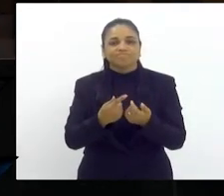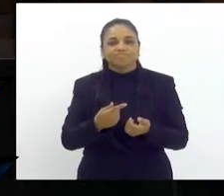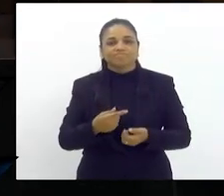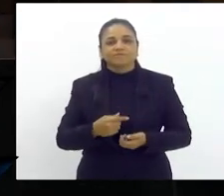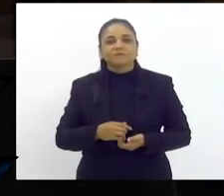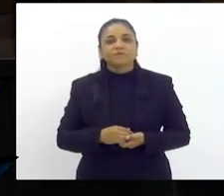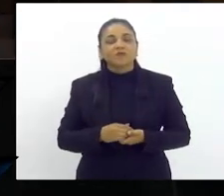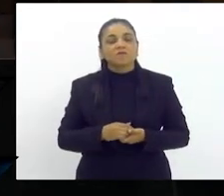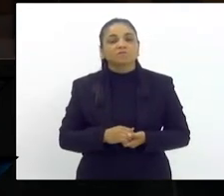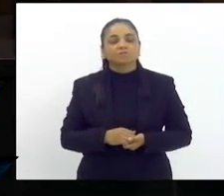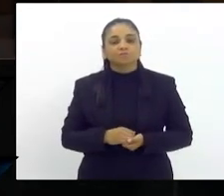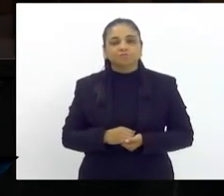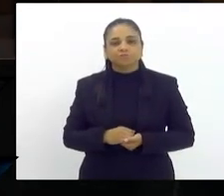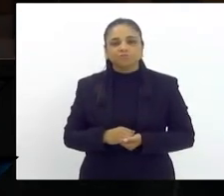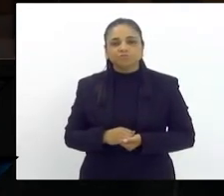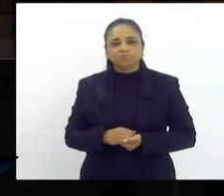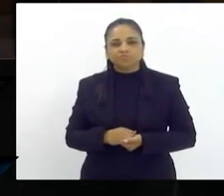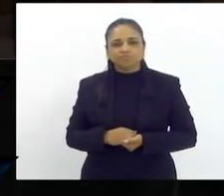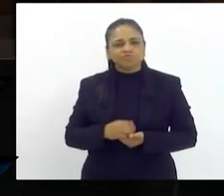queria